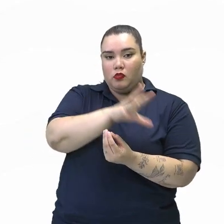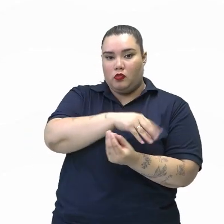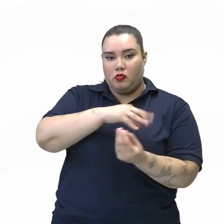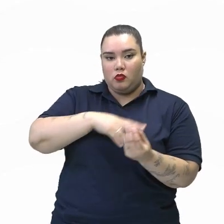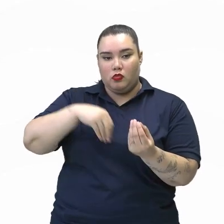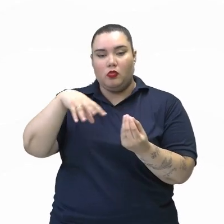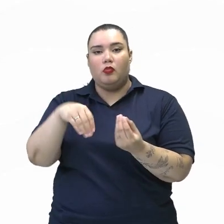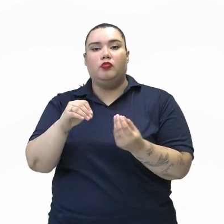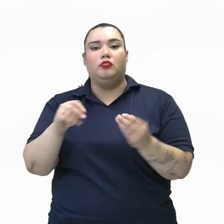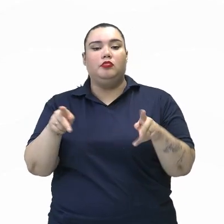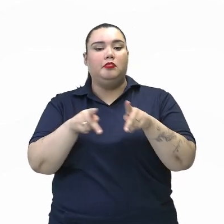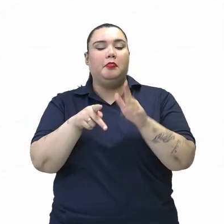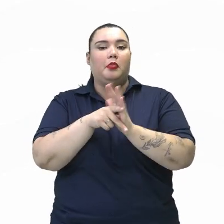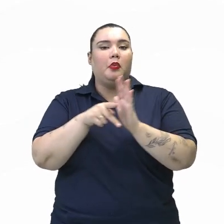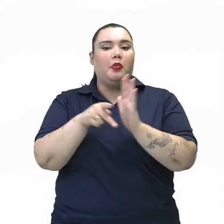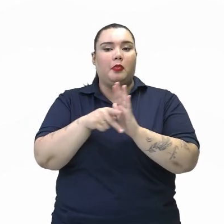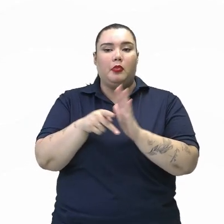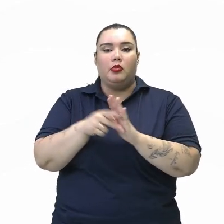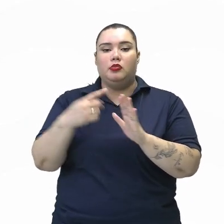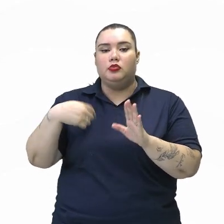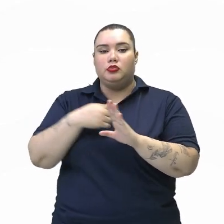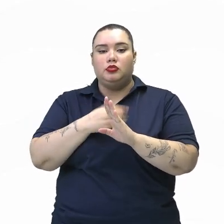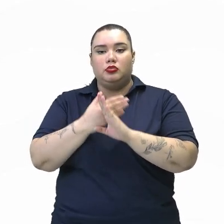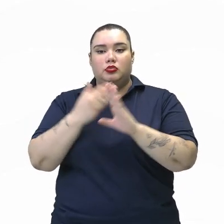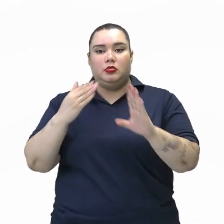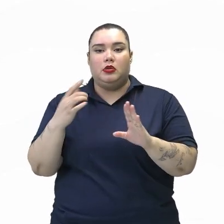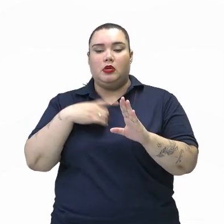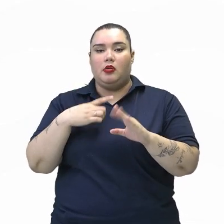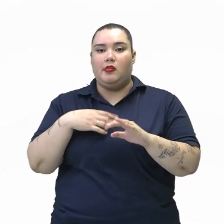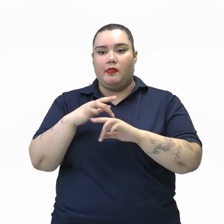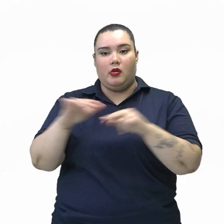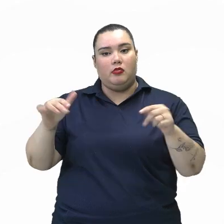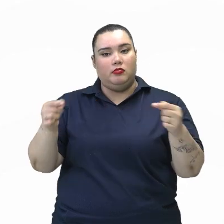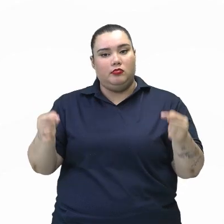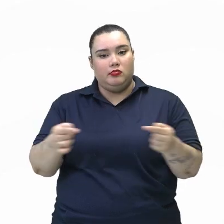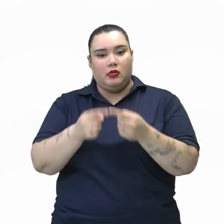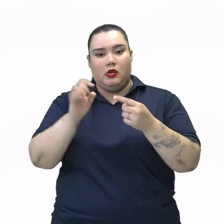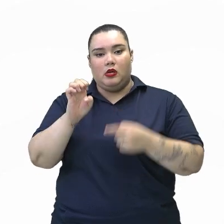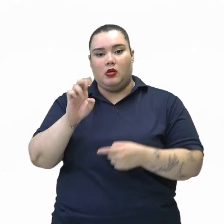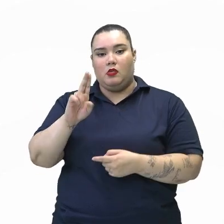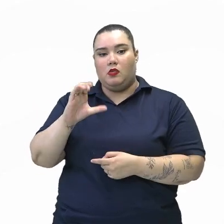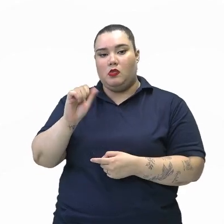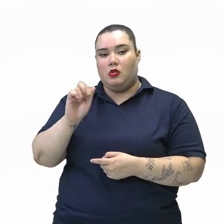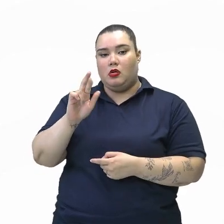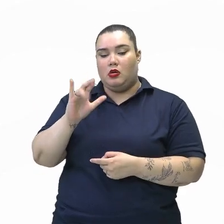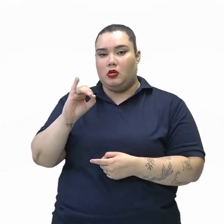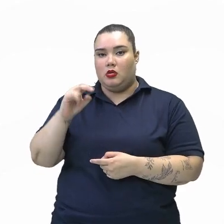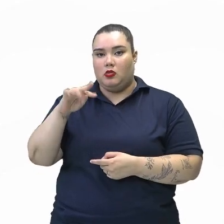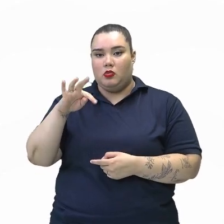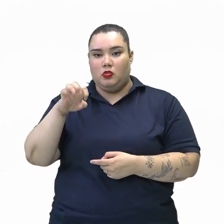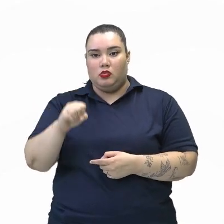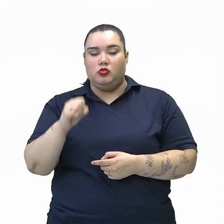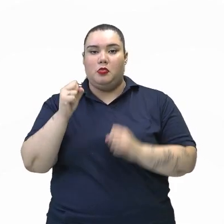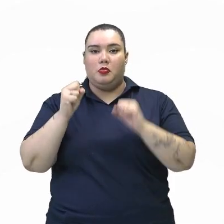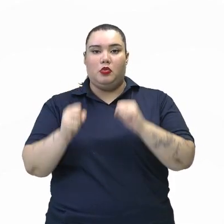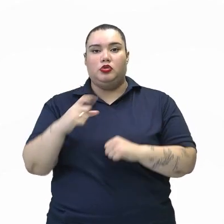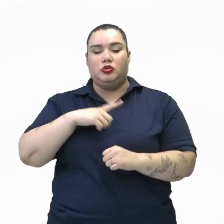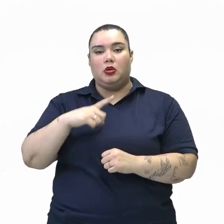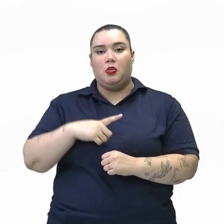dos fungos, né, é onde encontramos organismos também eucariontes, os quais podem